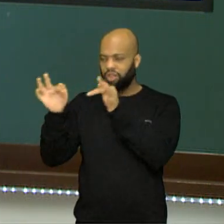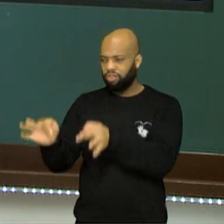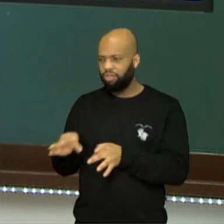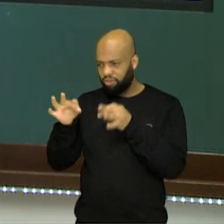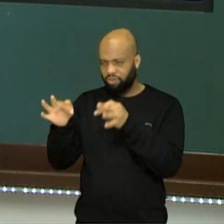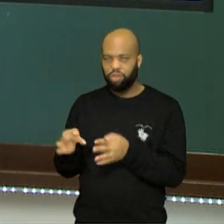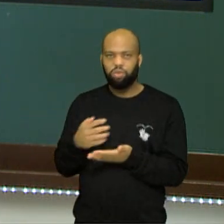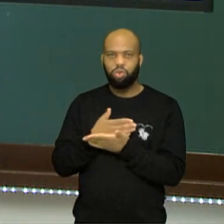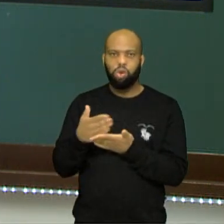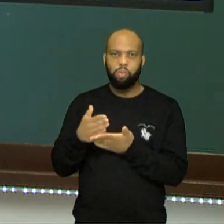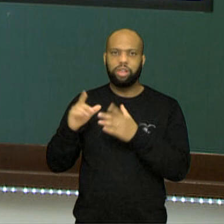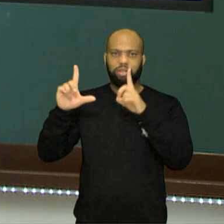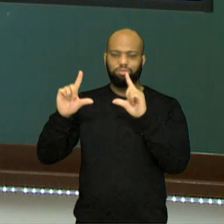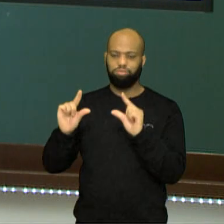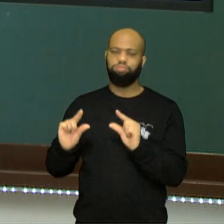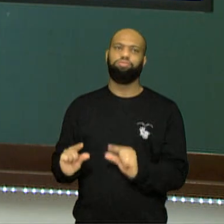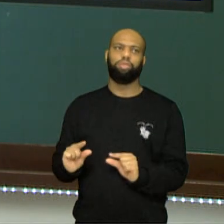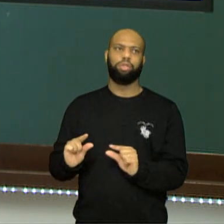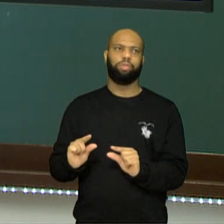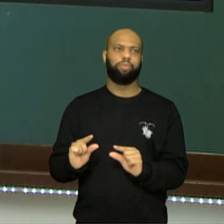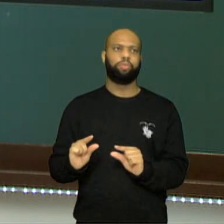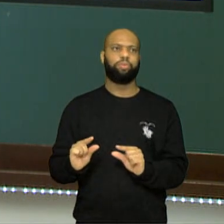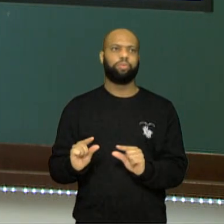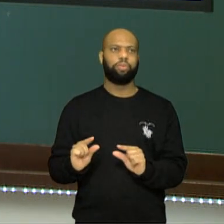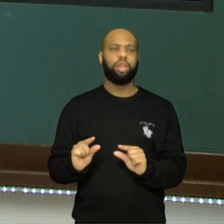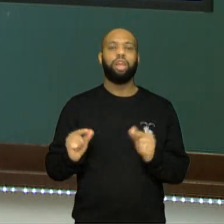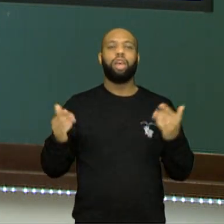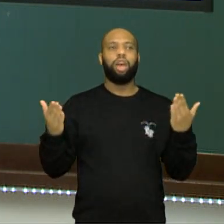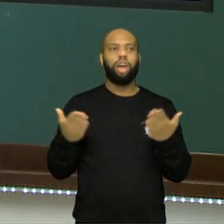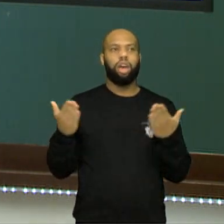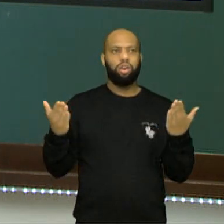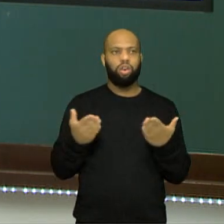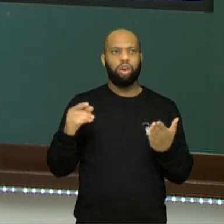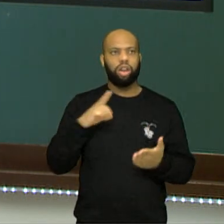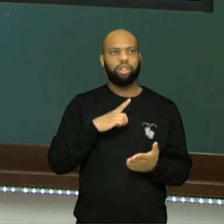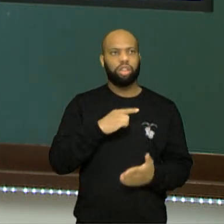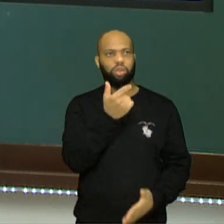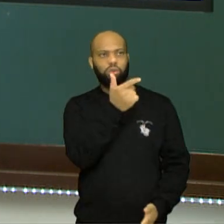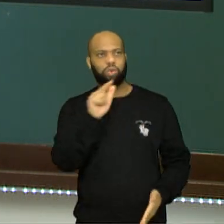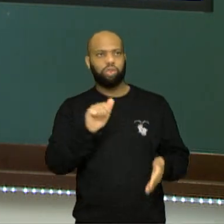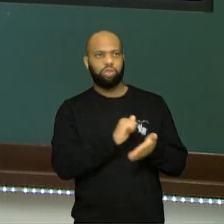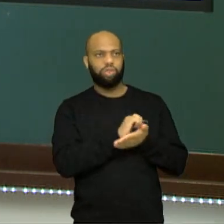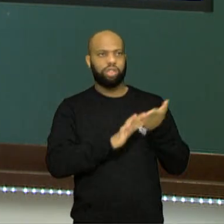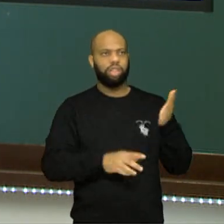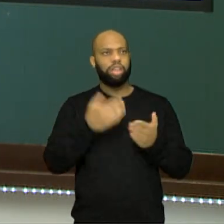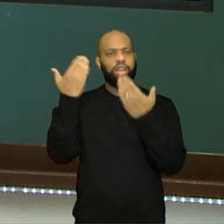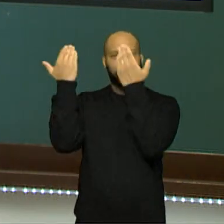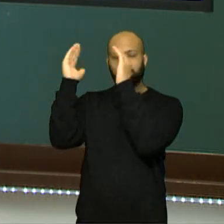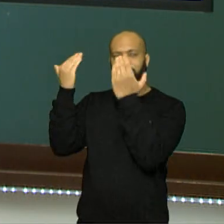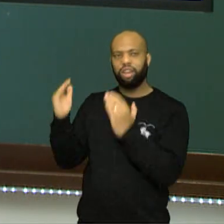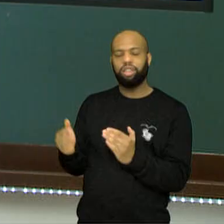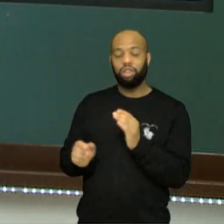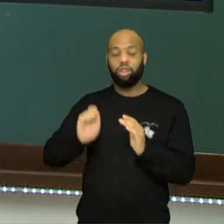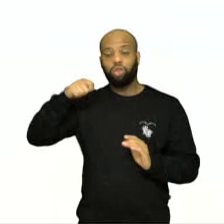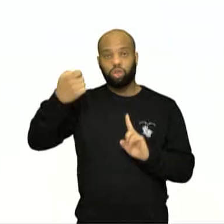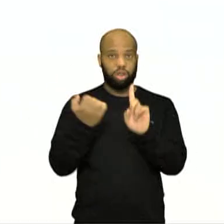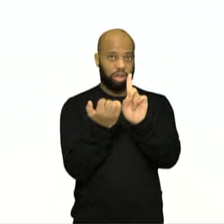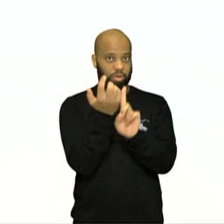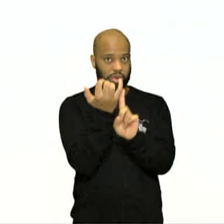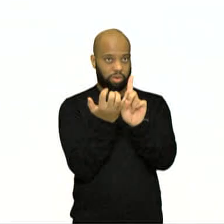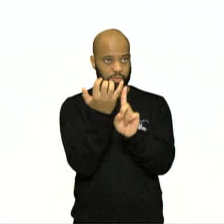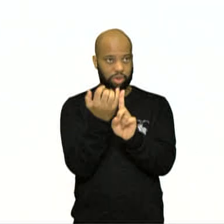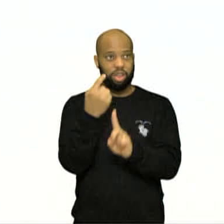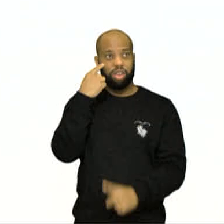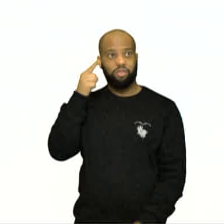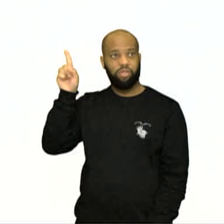ali, dos senhores feudais, tá bom? Então vamos para mais uma atividade, pessoal, analisando a Joana d'Arc. Então